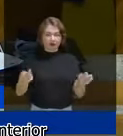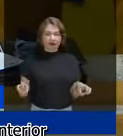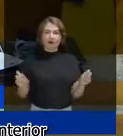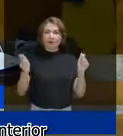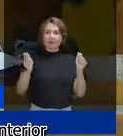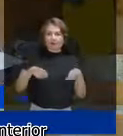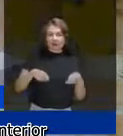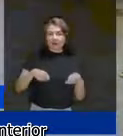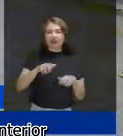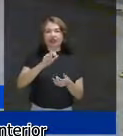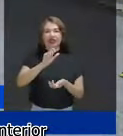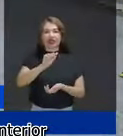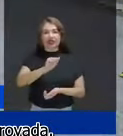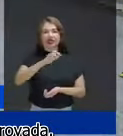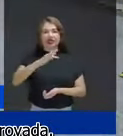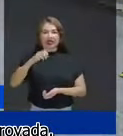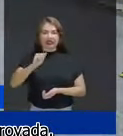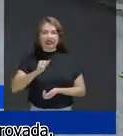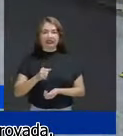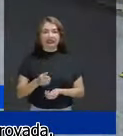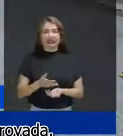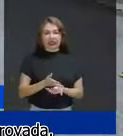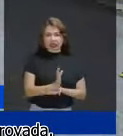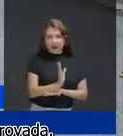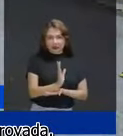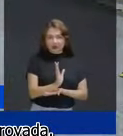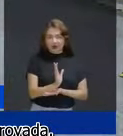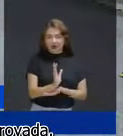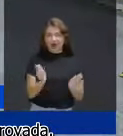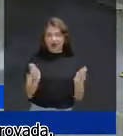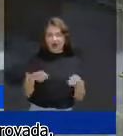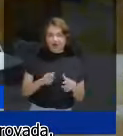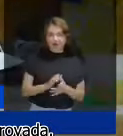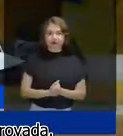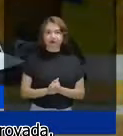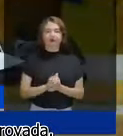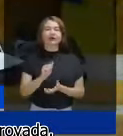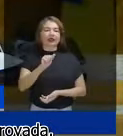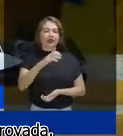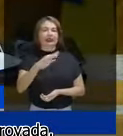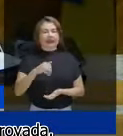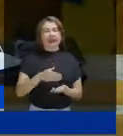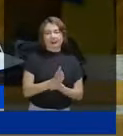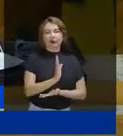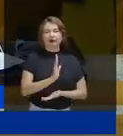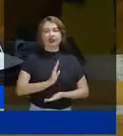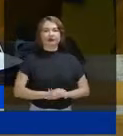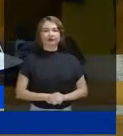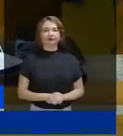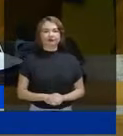aos pares e, se não houver objeção, a ata estará aprovada. Ata aprovada.